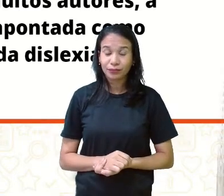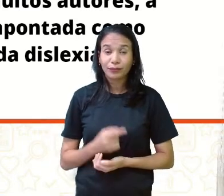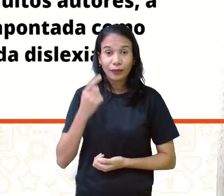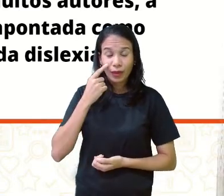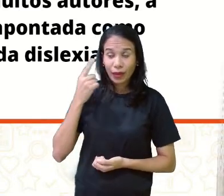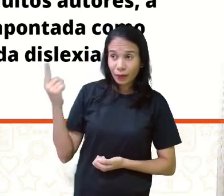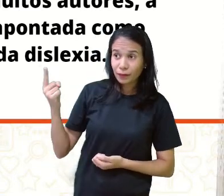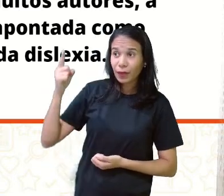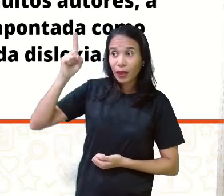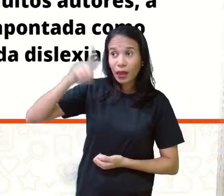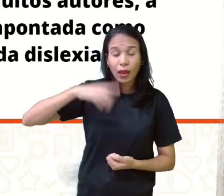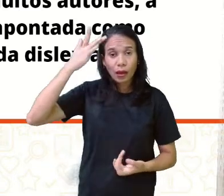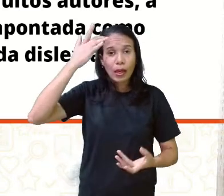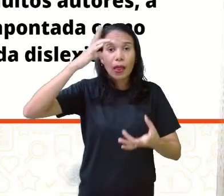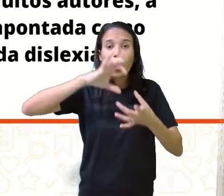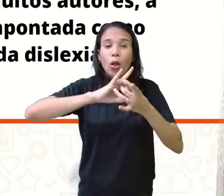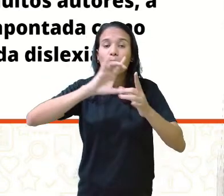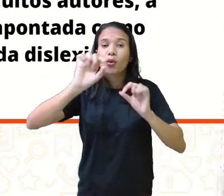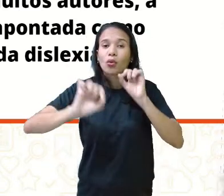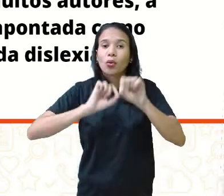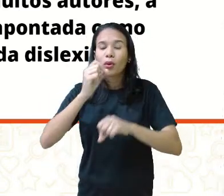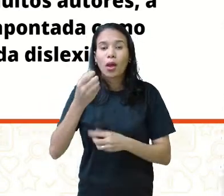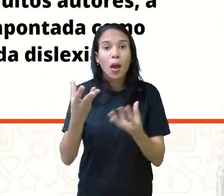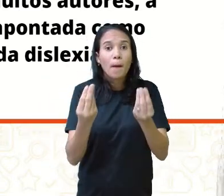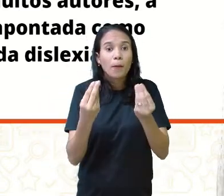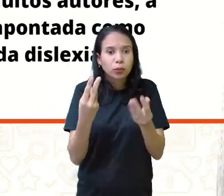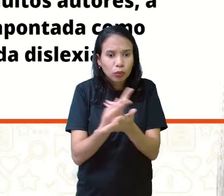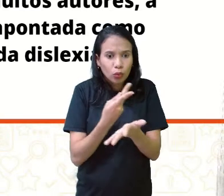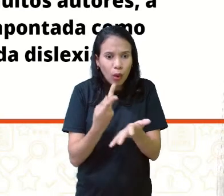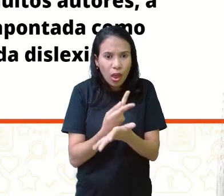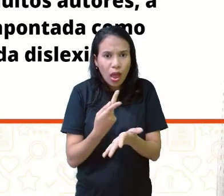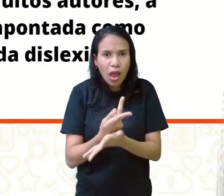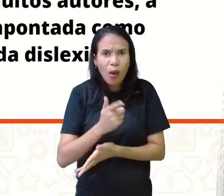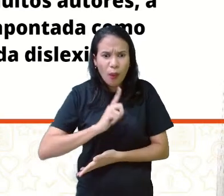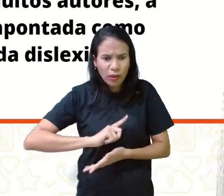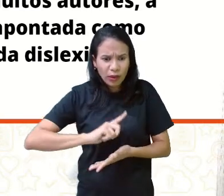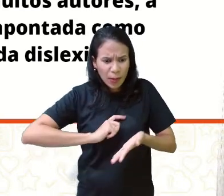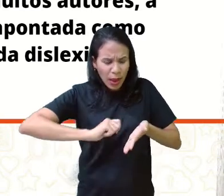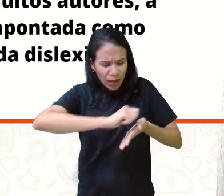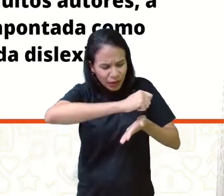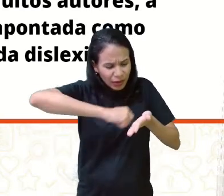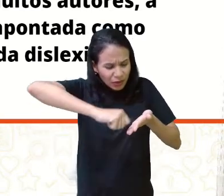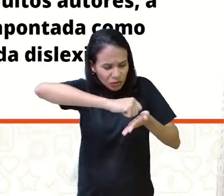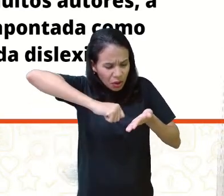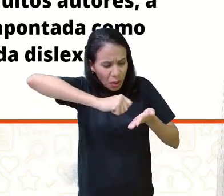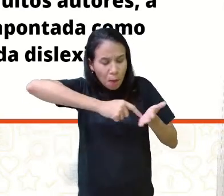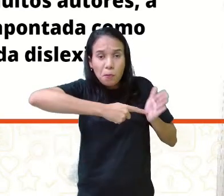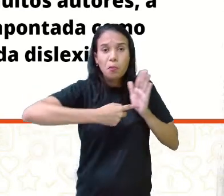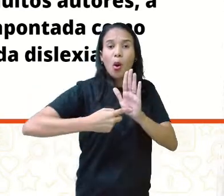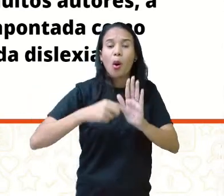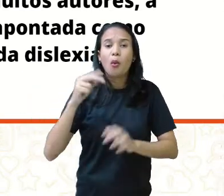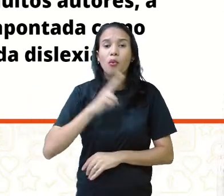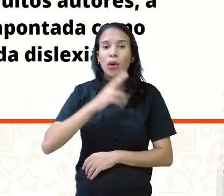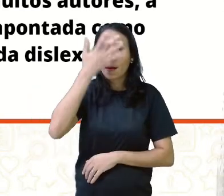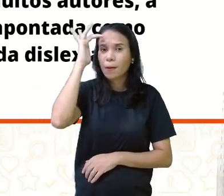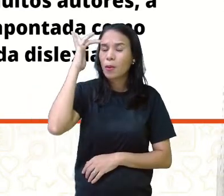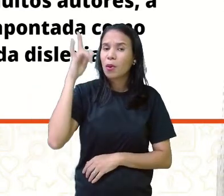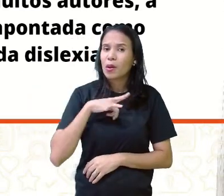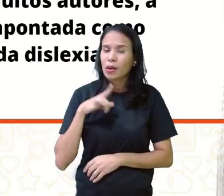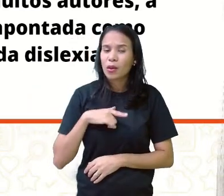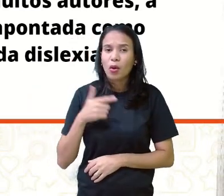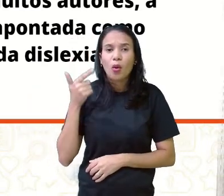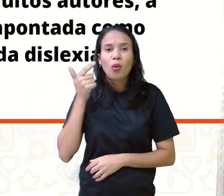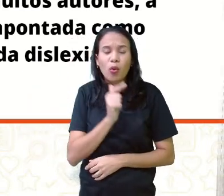desortografia. Estão relacionados a numerosos erros de ortografia, manifestados logo que se tenham